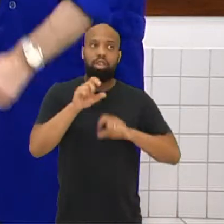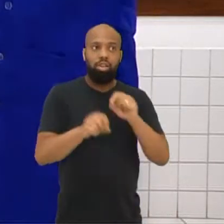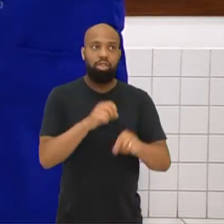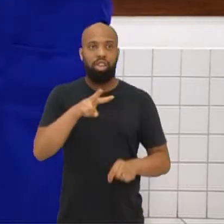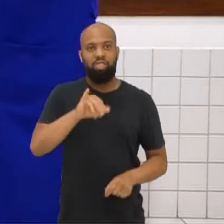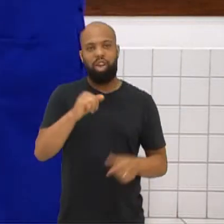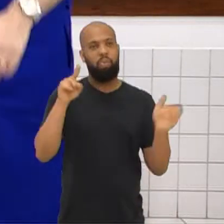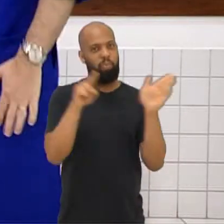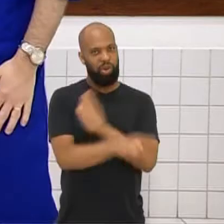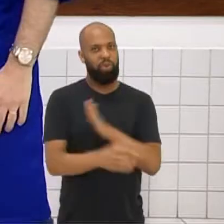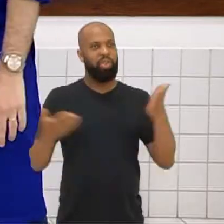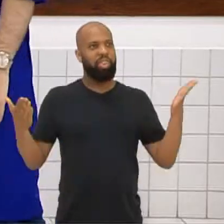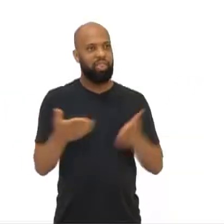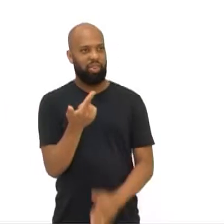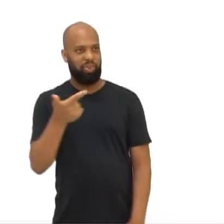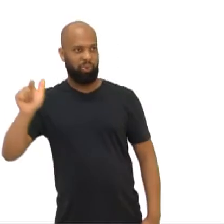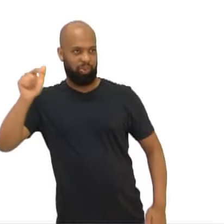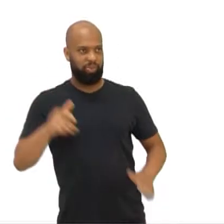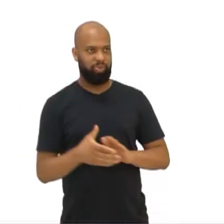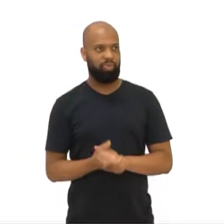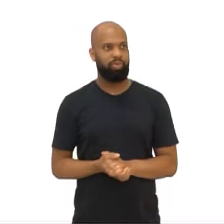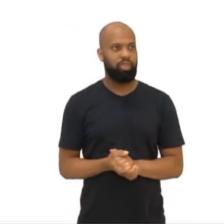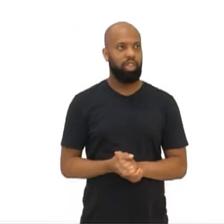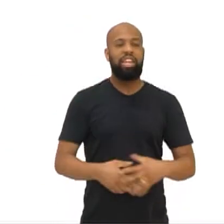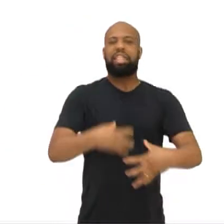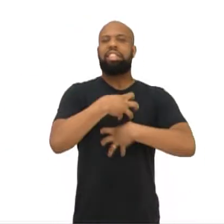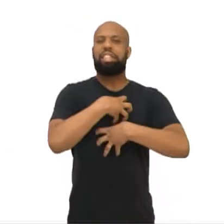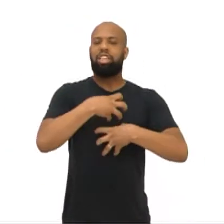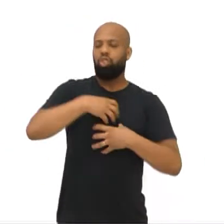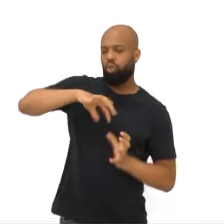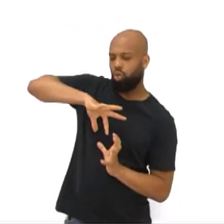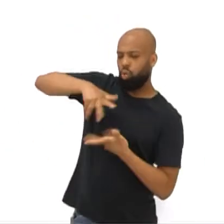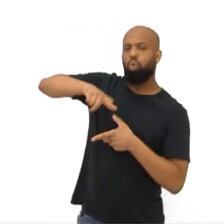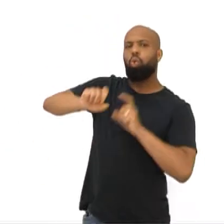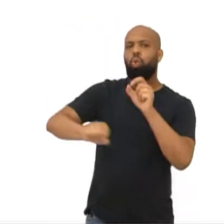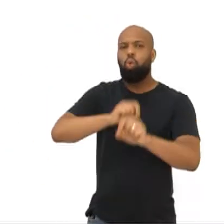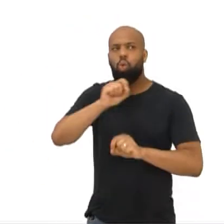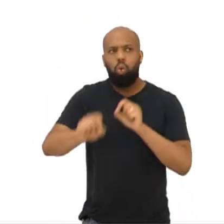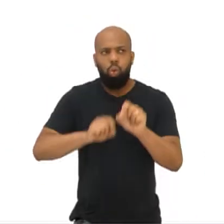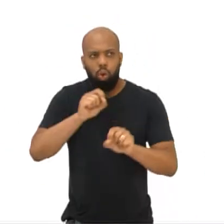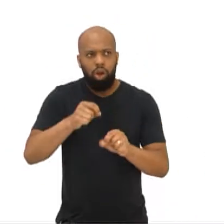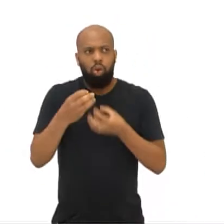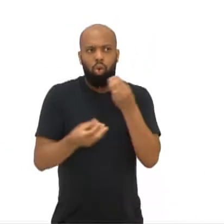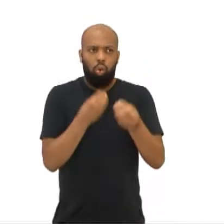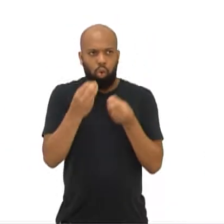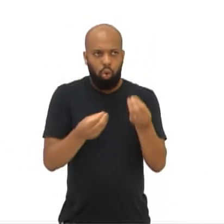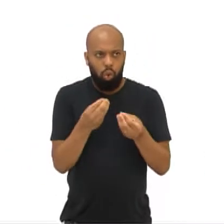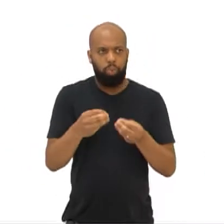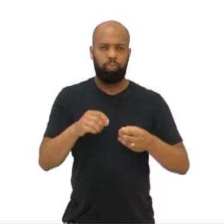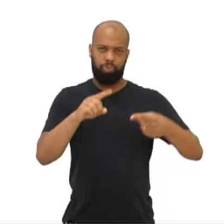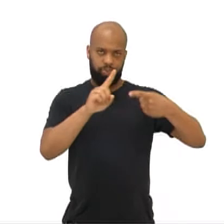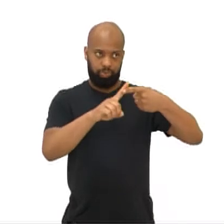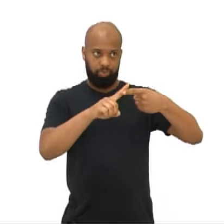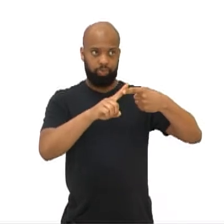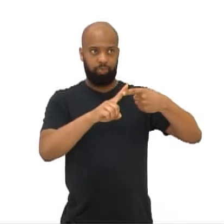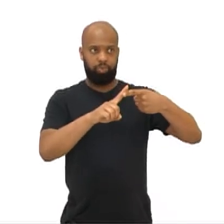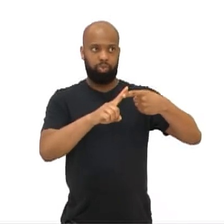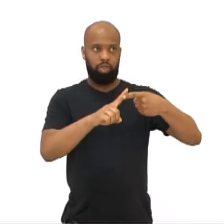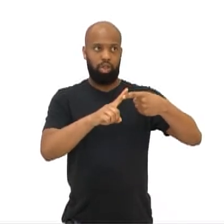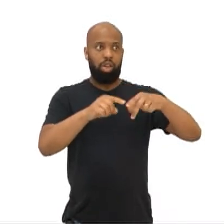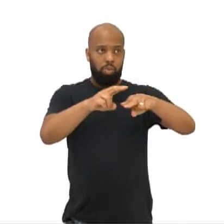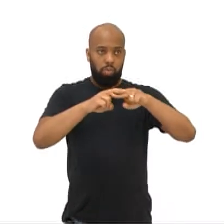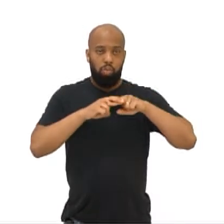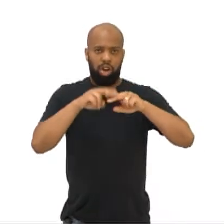vamos a mais uma questão. Quer falar essa, Fábio? Vamos lá, então. O sentido do mundo é denotado. Alternativa A,